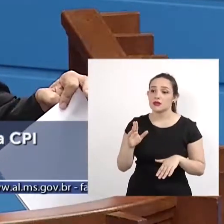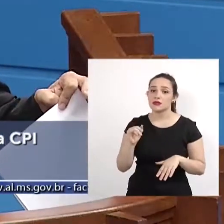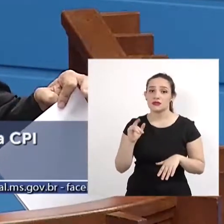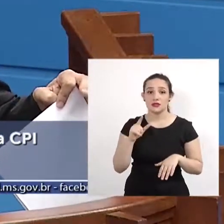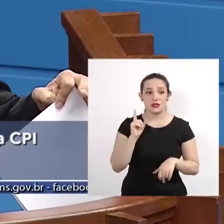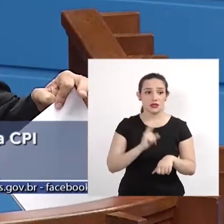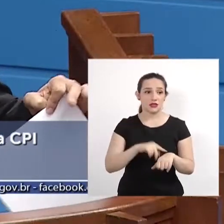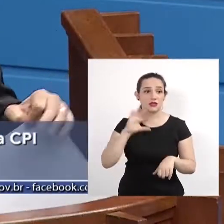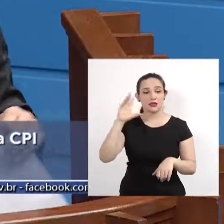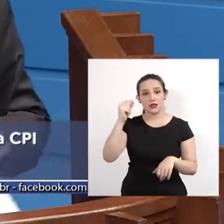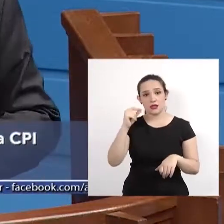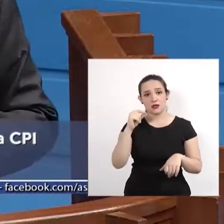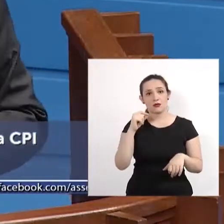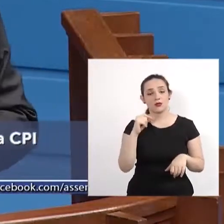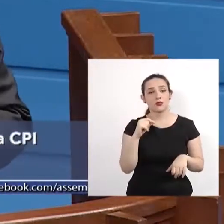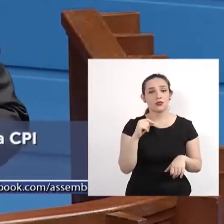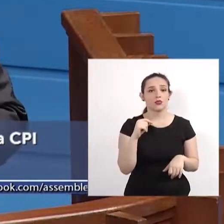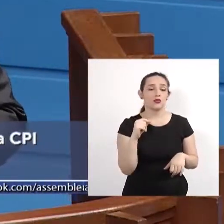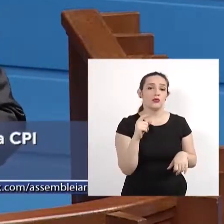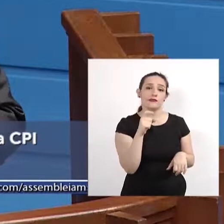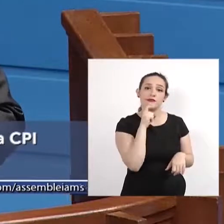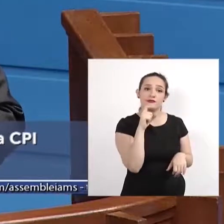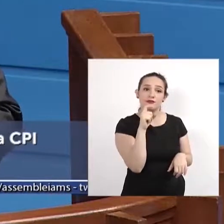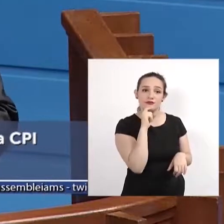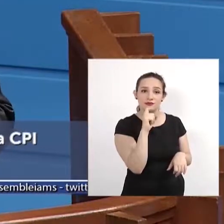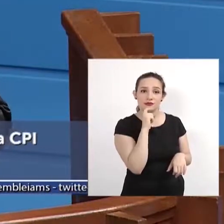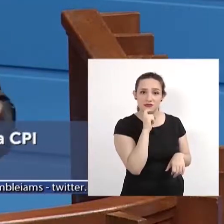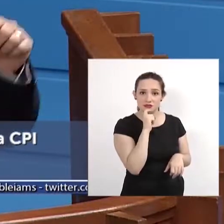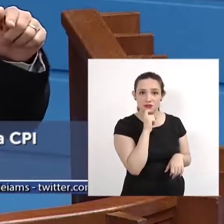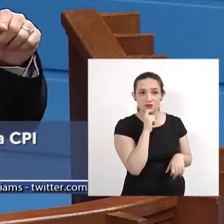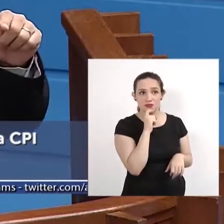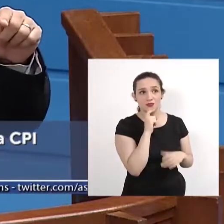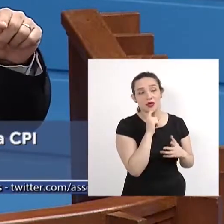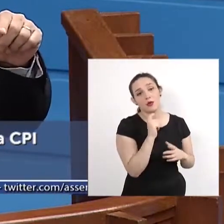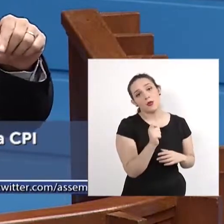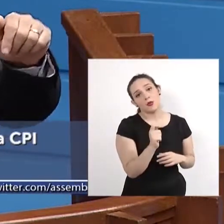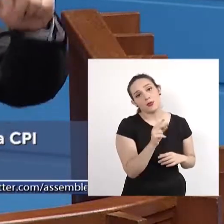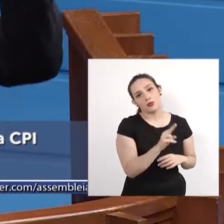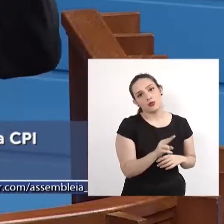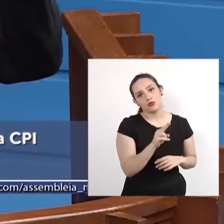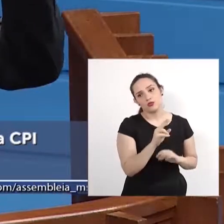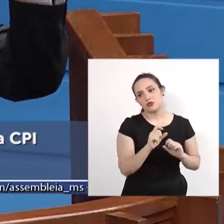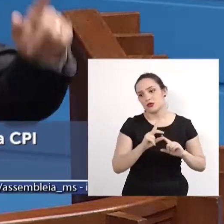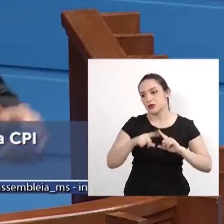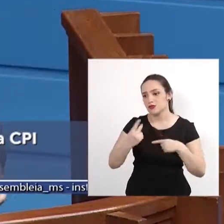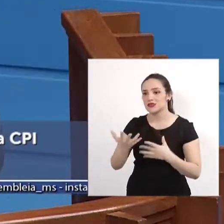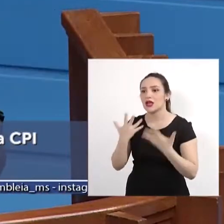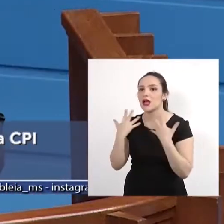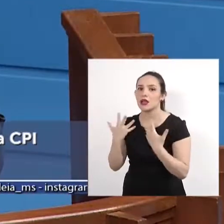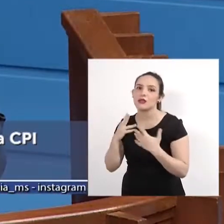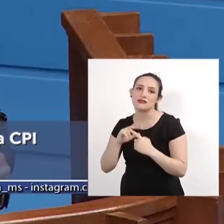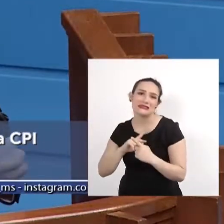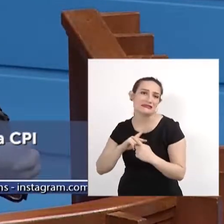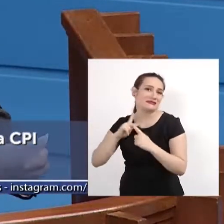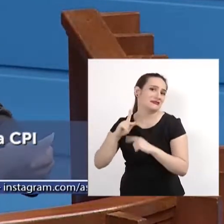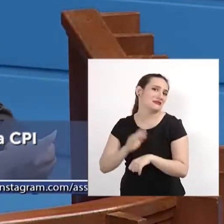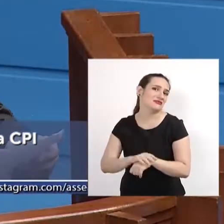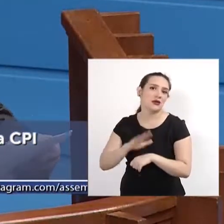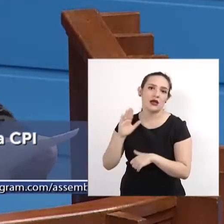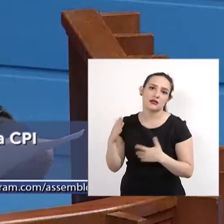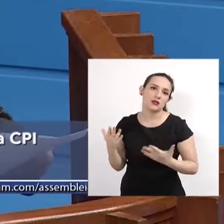consumo menor. E quando se faz a leitura presencial lá no medidor, essa conta vai para